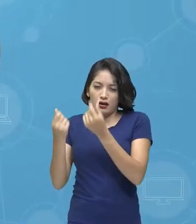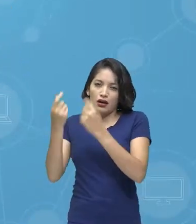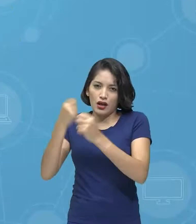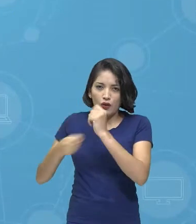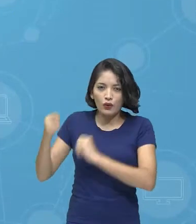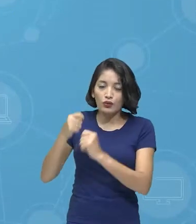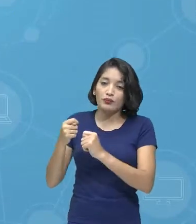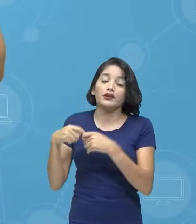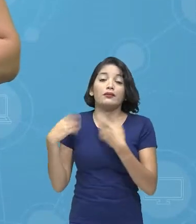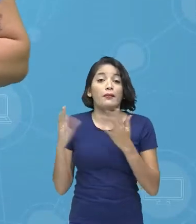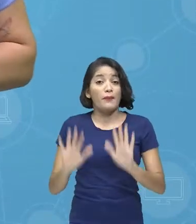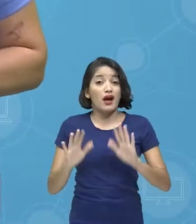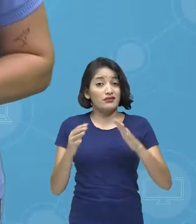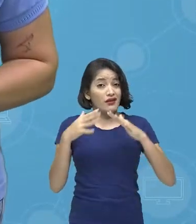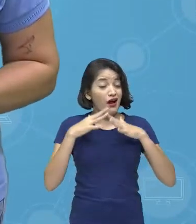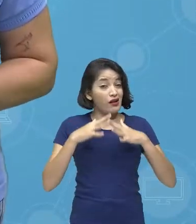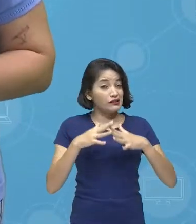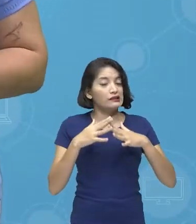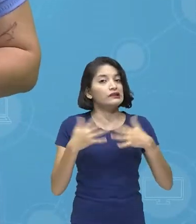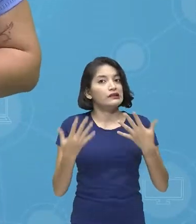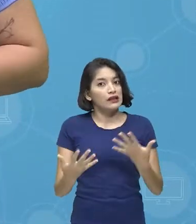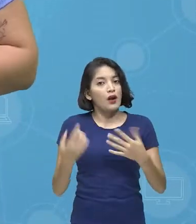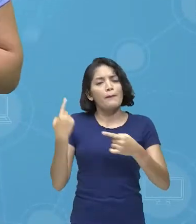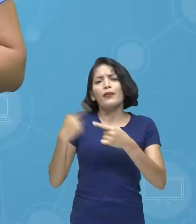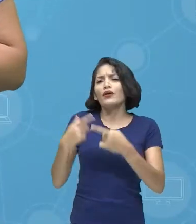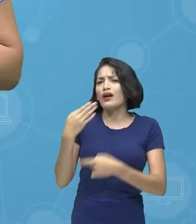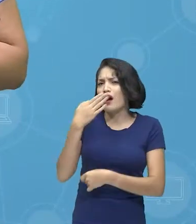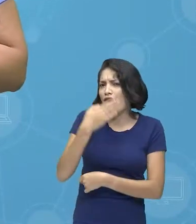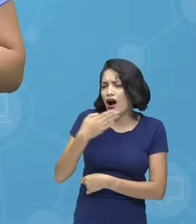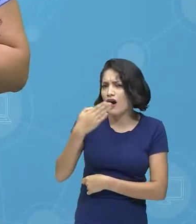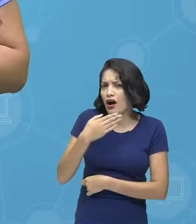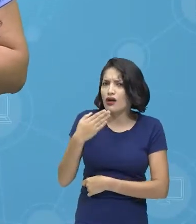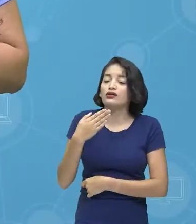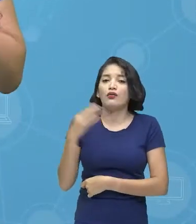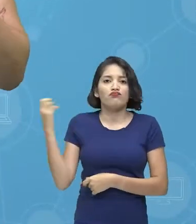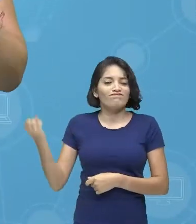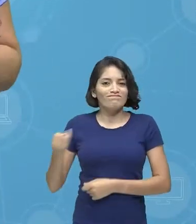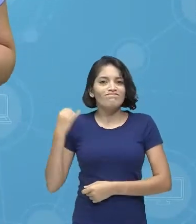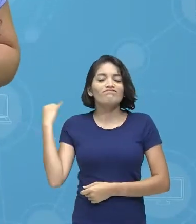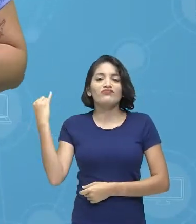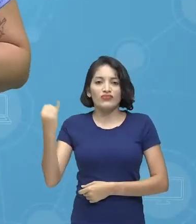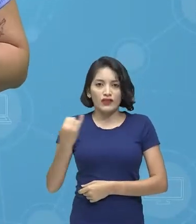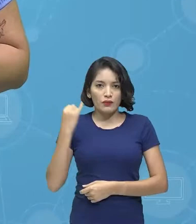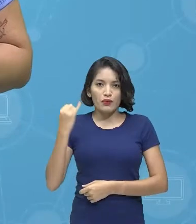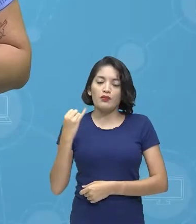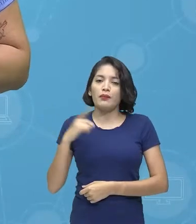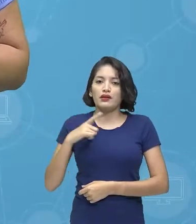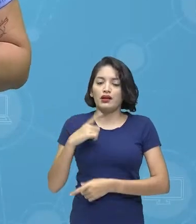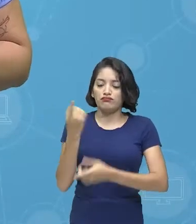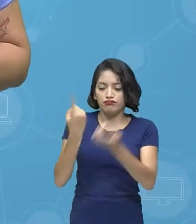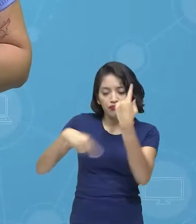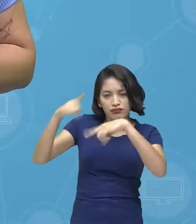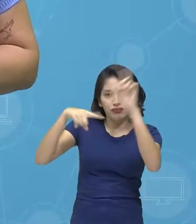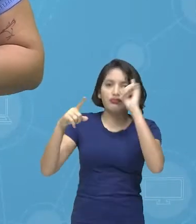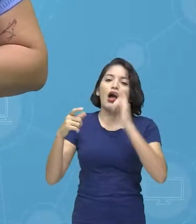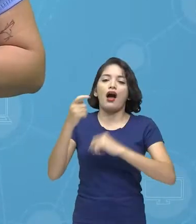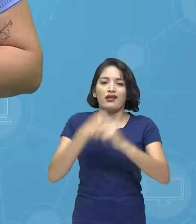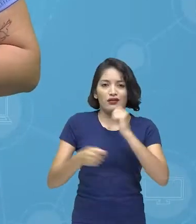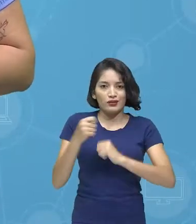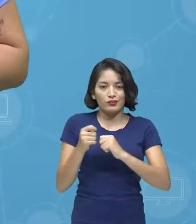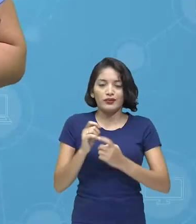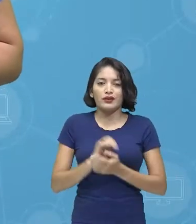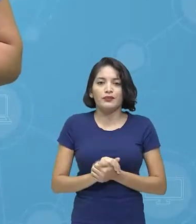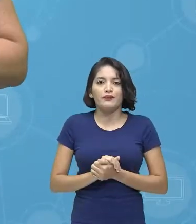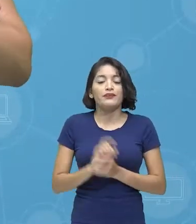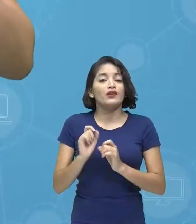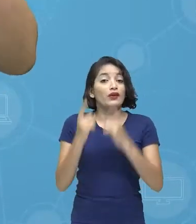vai ficar bem complicado, porque o açúcar ele era um produto fundamental para alavancar essa economia. Uma coisa muito interessante